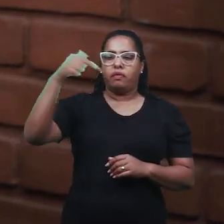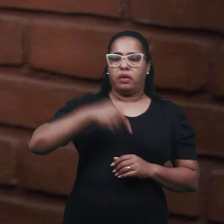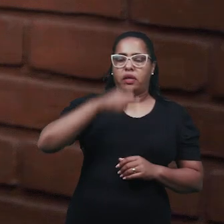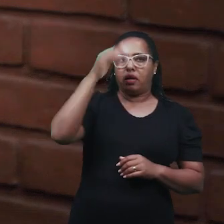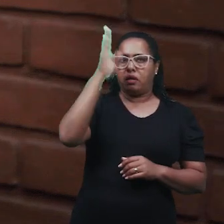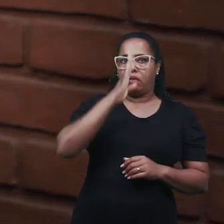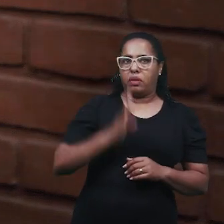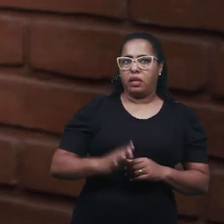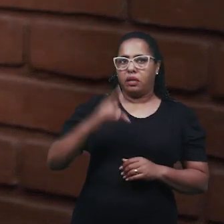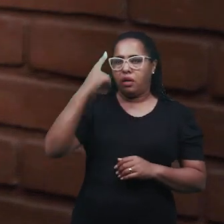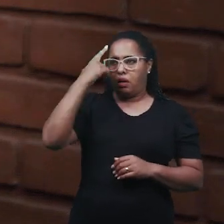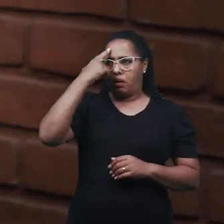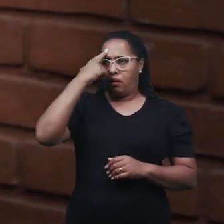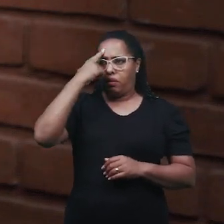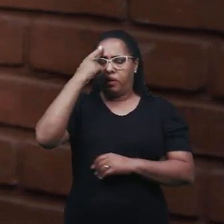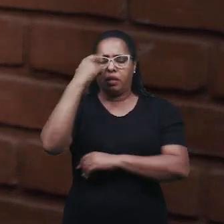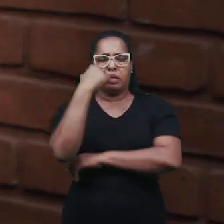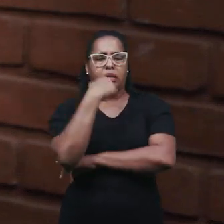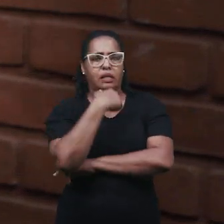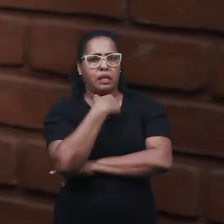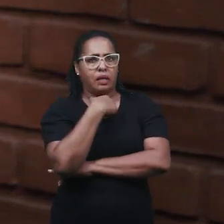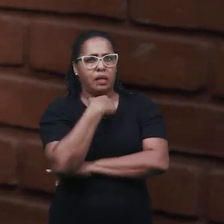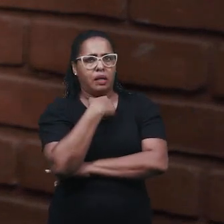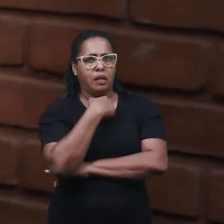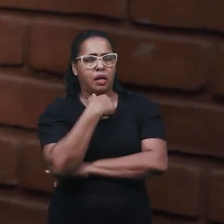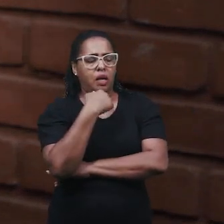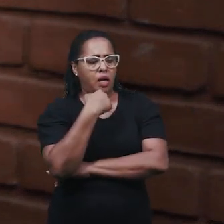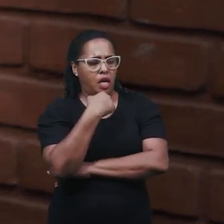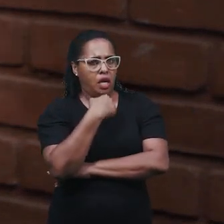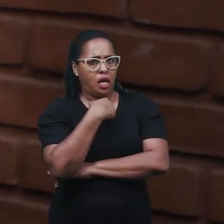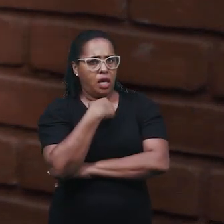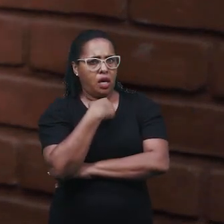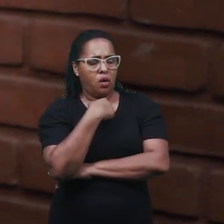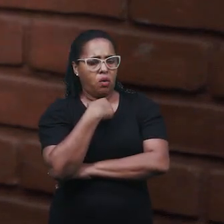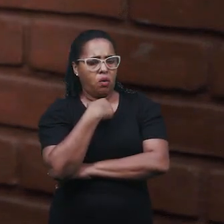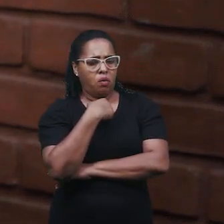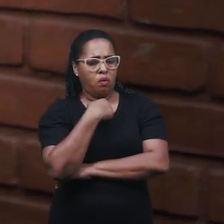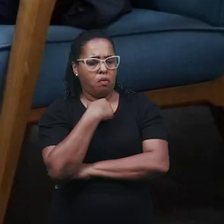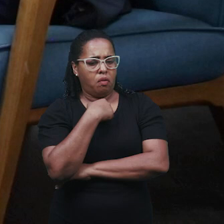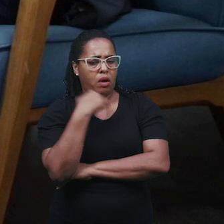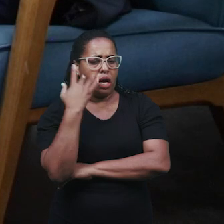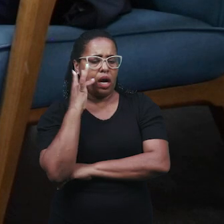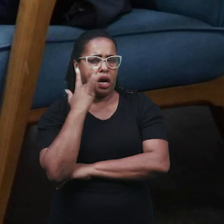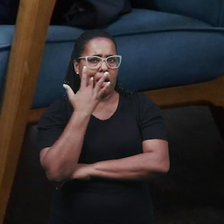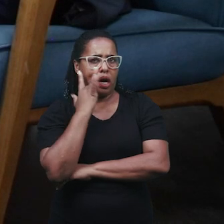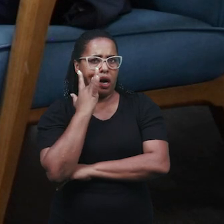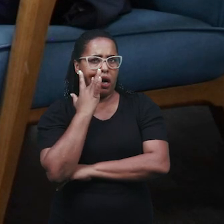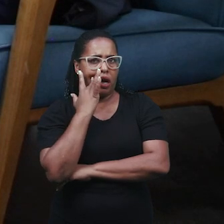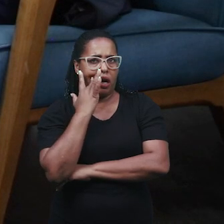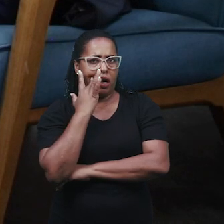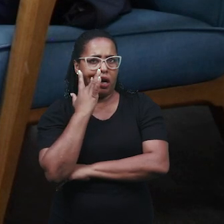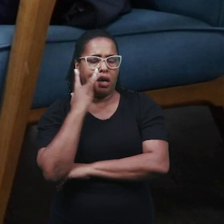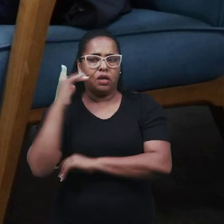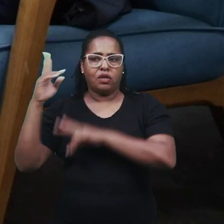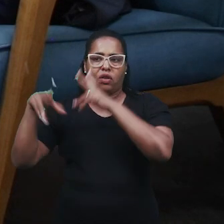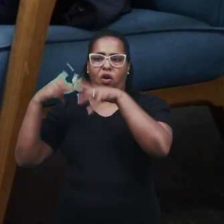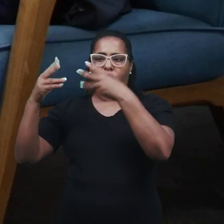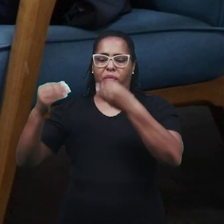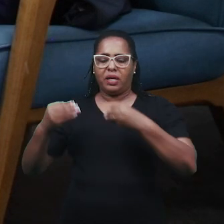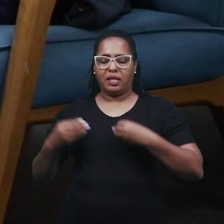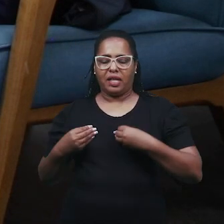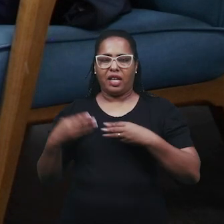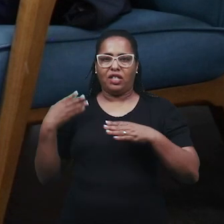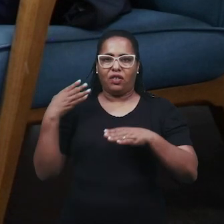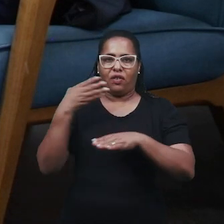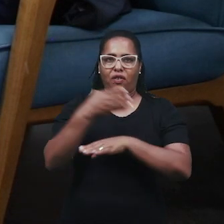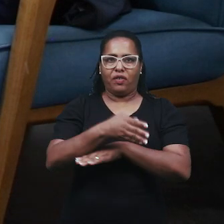naquela época, não, Deus deve ter dado-nos um presente para ir no Brasil, um país maravilhoso